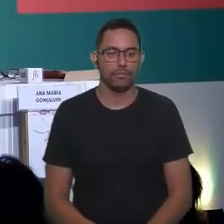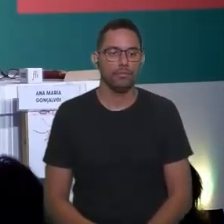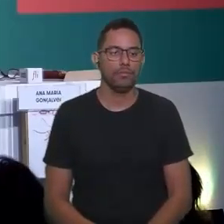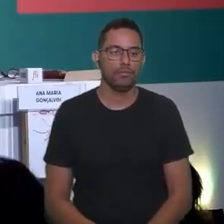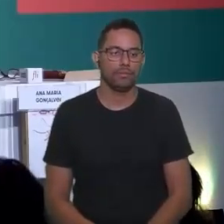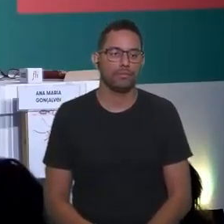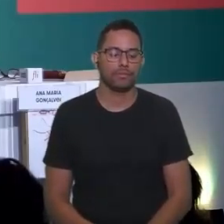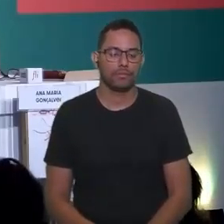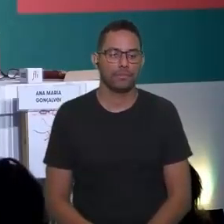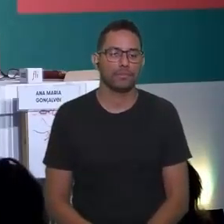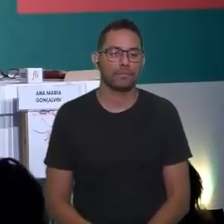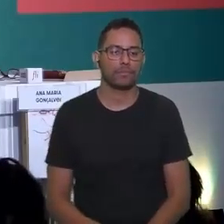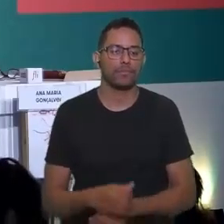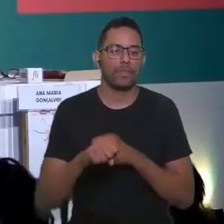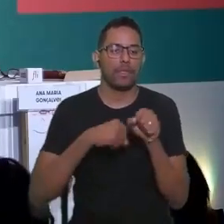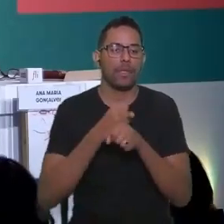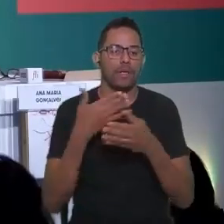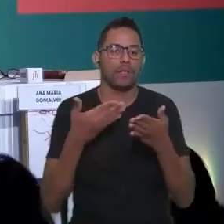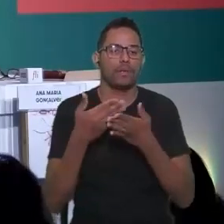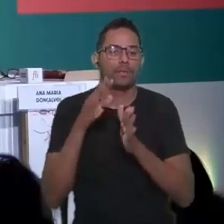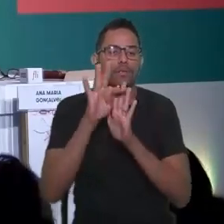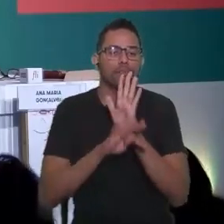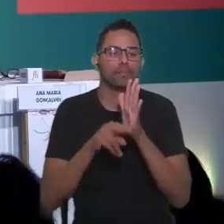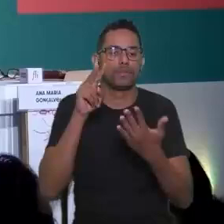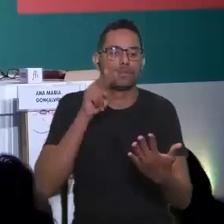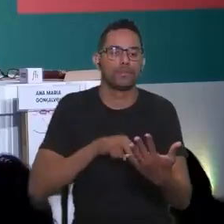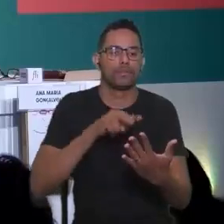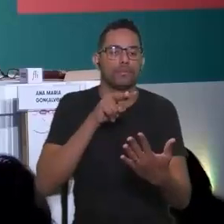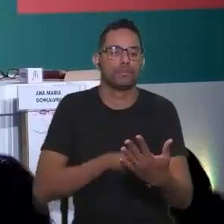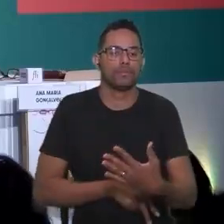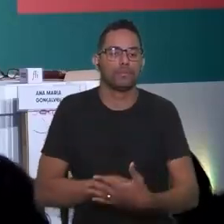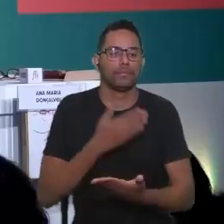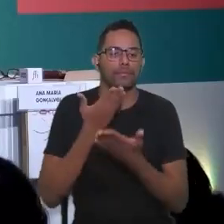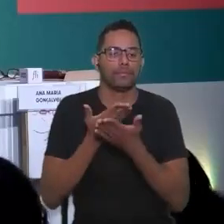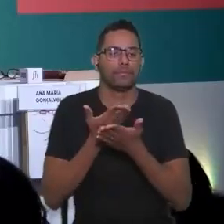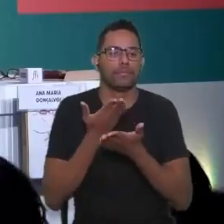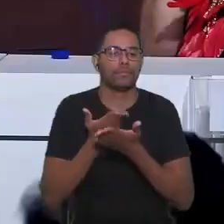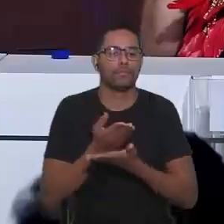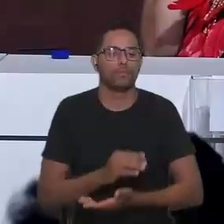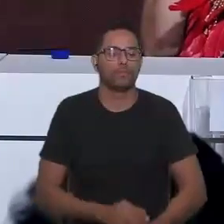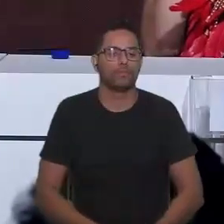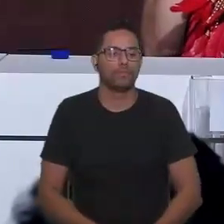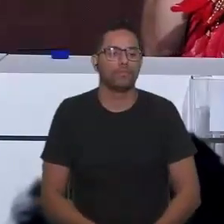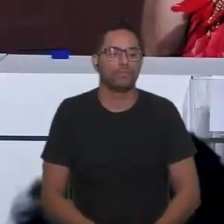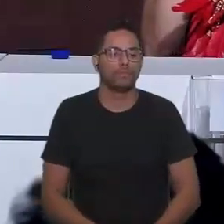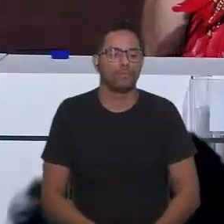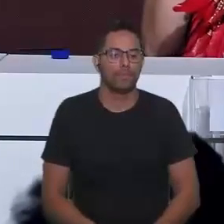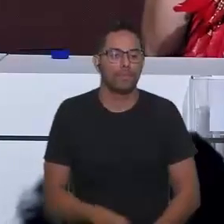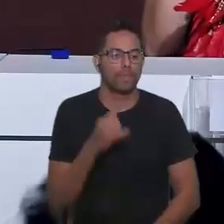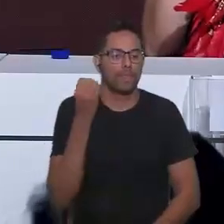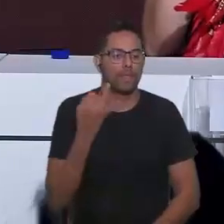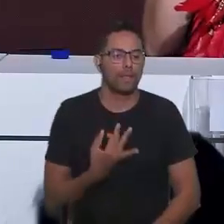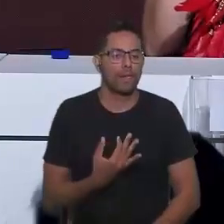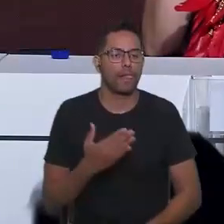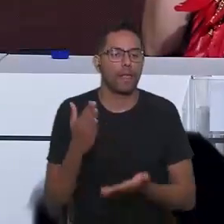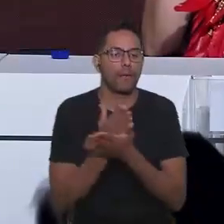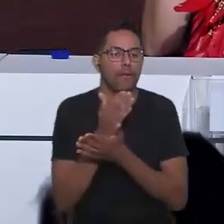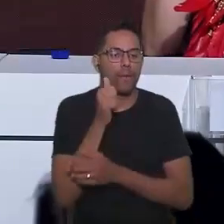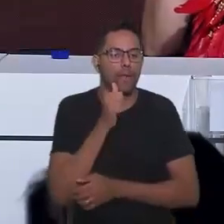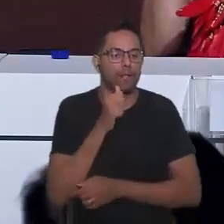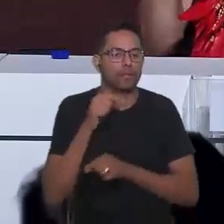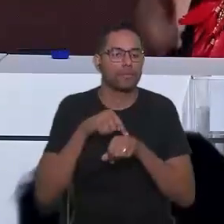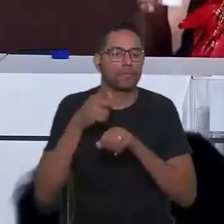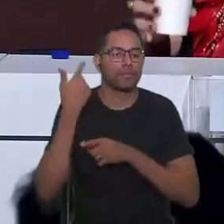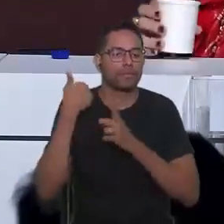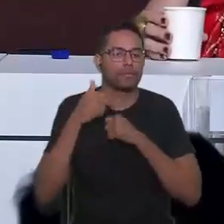queria só dizer... Este ano eu li um texto, um estudo, que dizia que algumas mulheres no